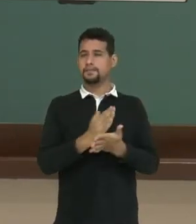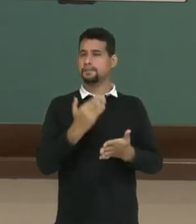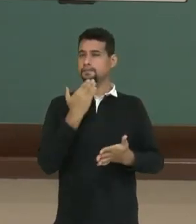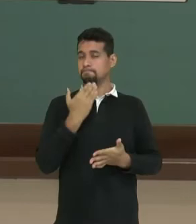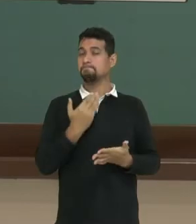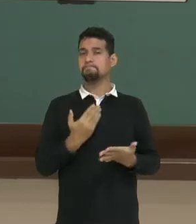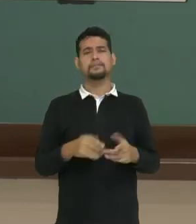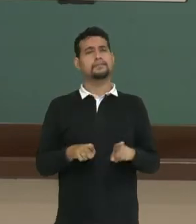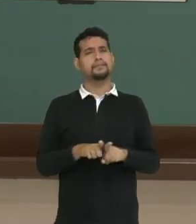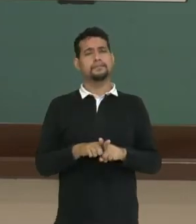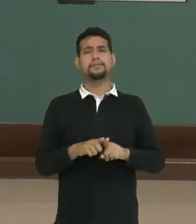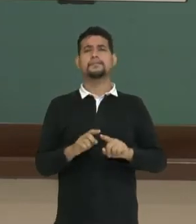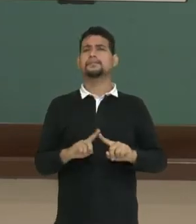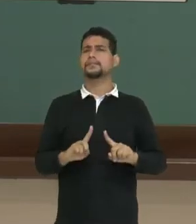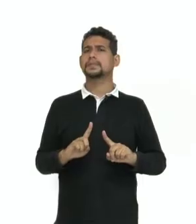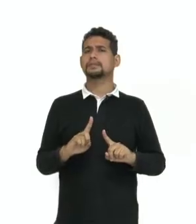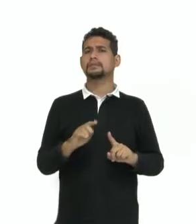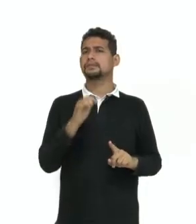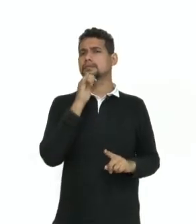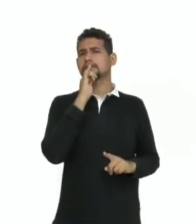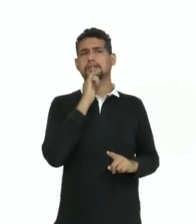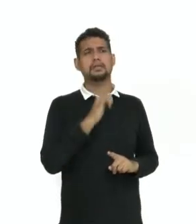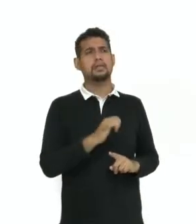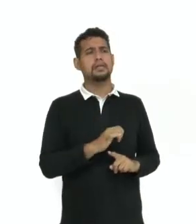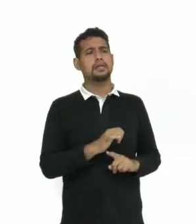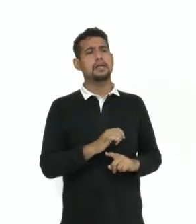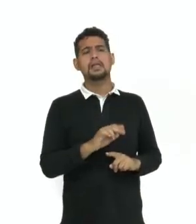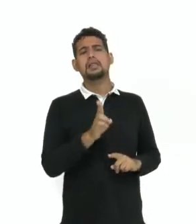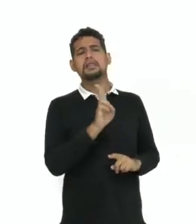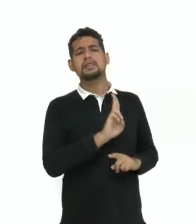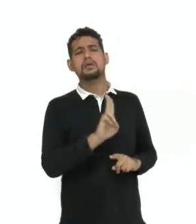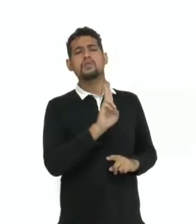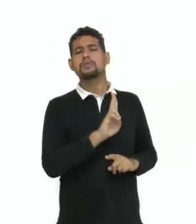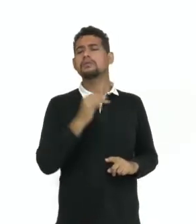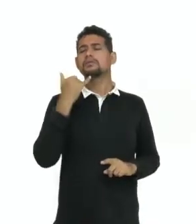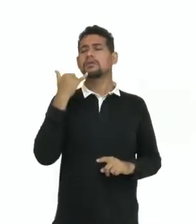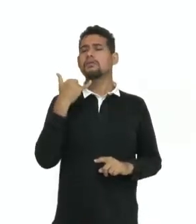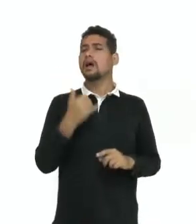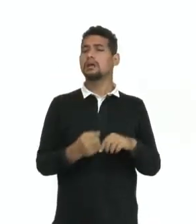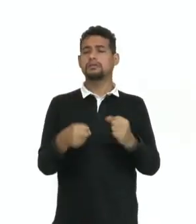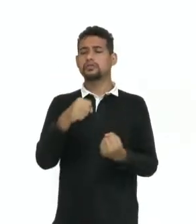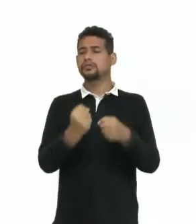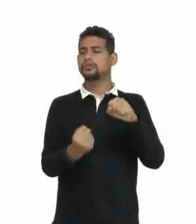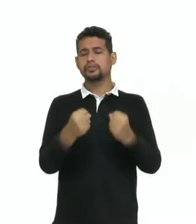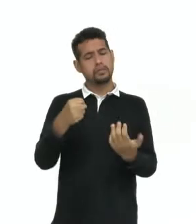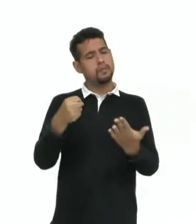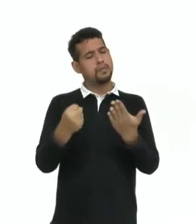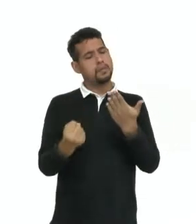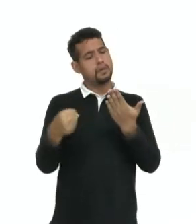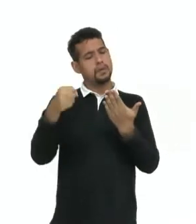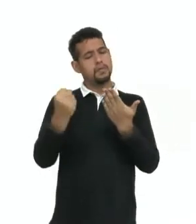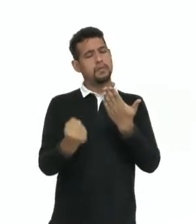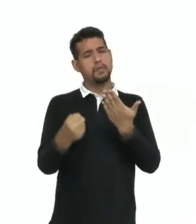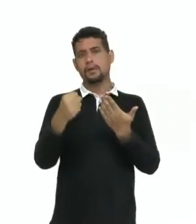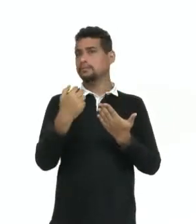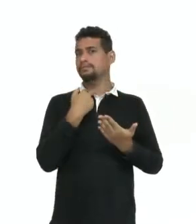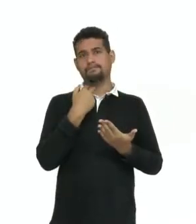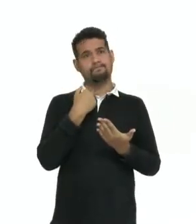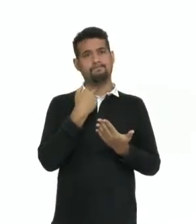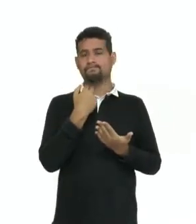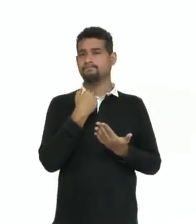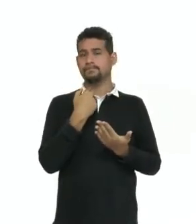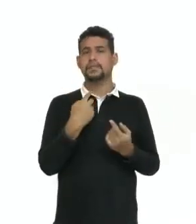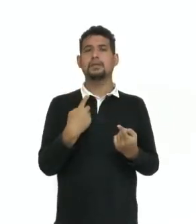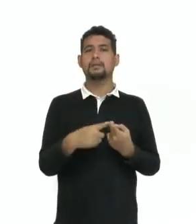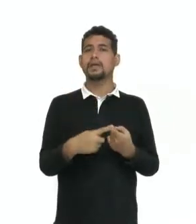né, pretendida. Então, por exemplo, não use o celular enquanto dirige, temos o imperativo negativo, né? Por que